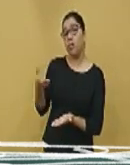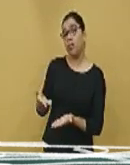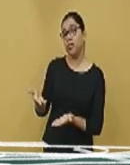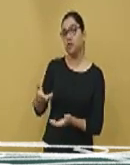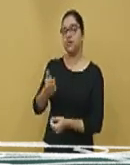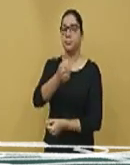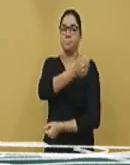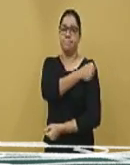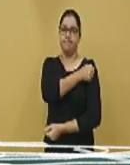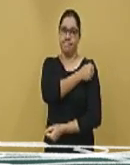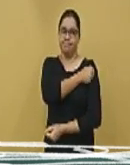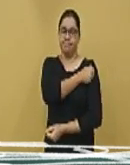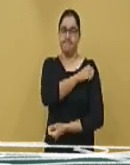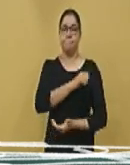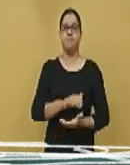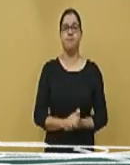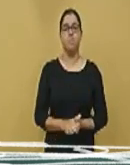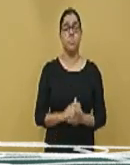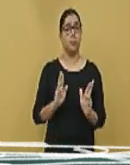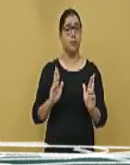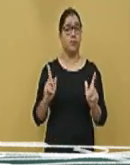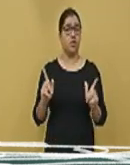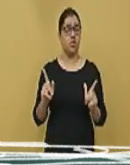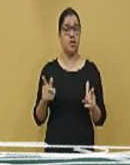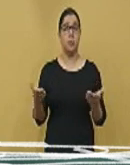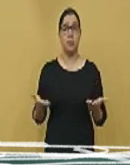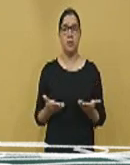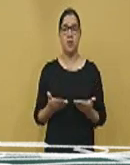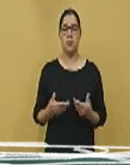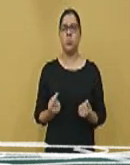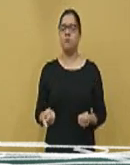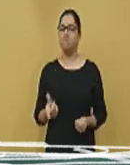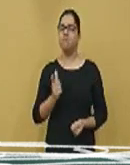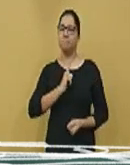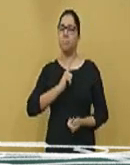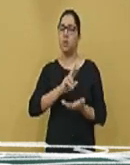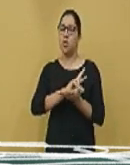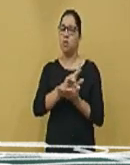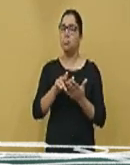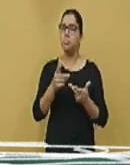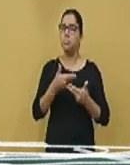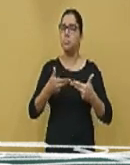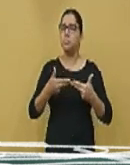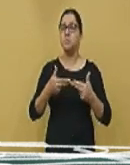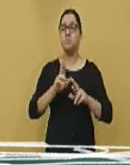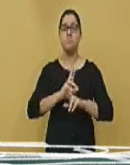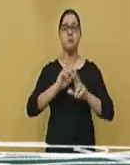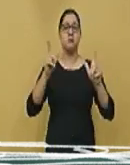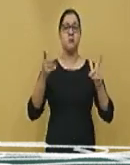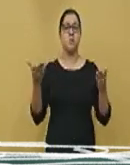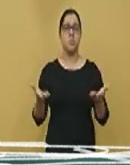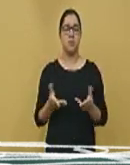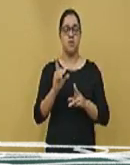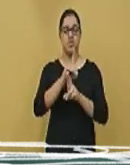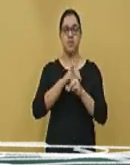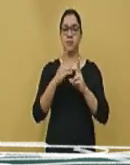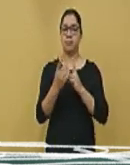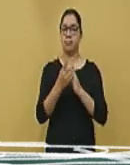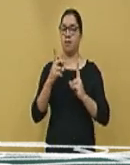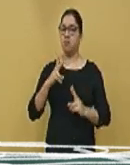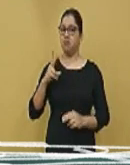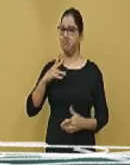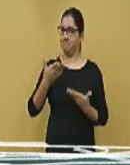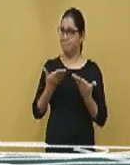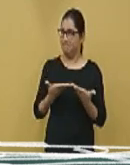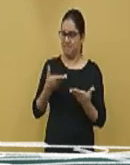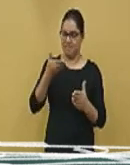Né? Então, hoje, nós estamos diante de um novo desafio para a universidade, para a nossa UFGD em particular. Né?